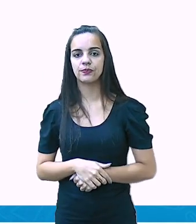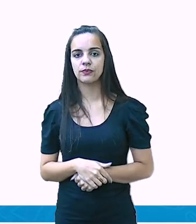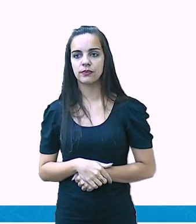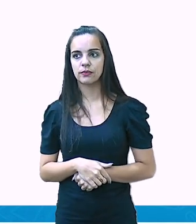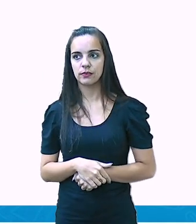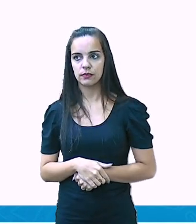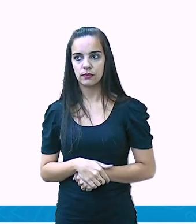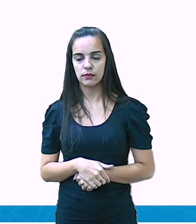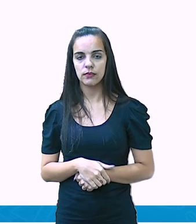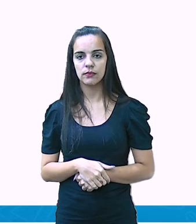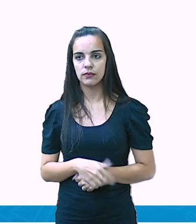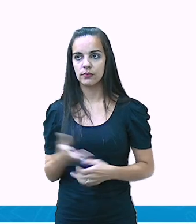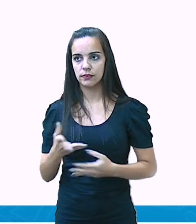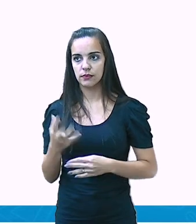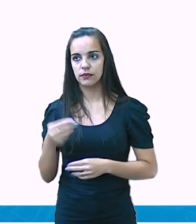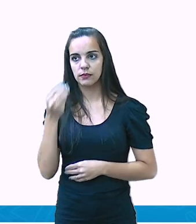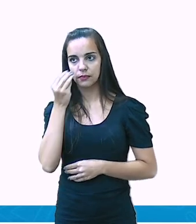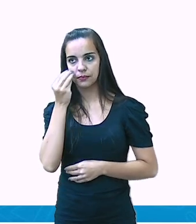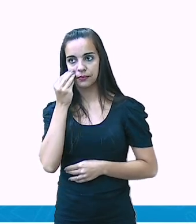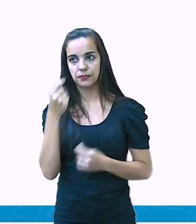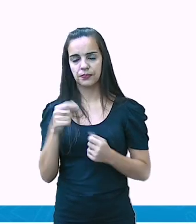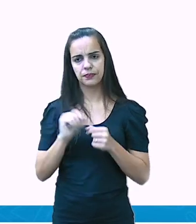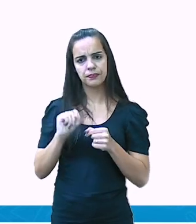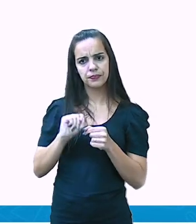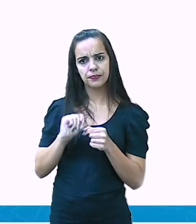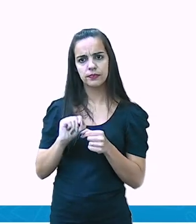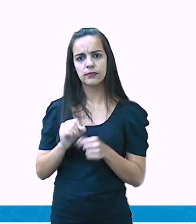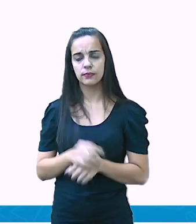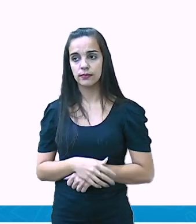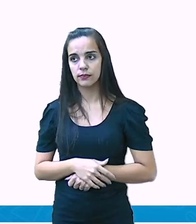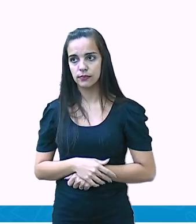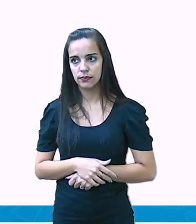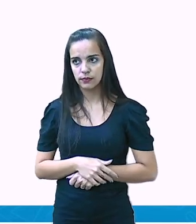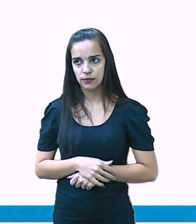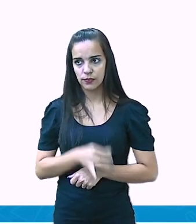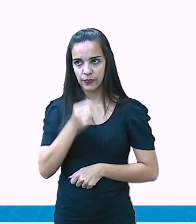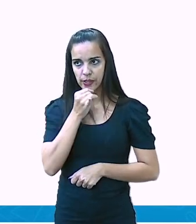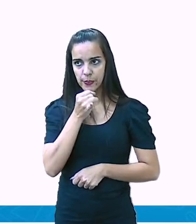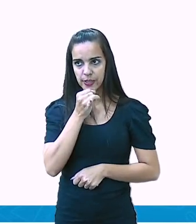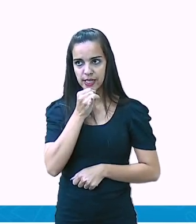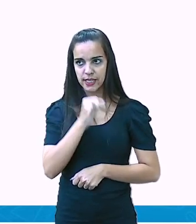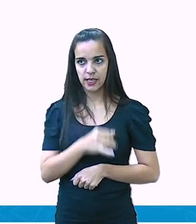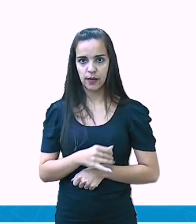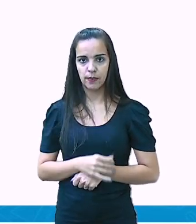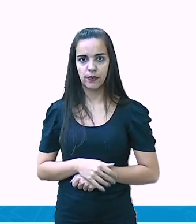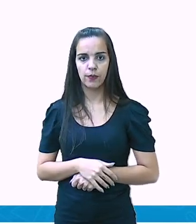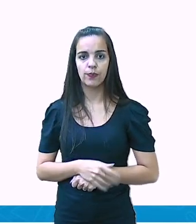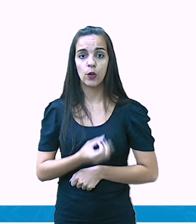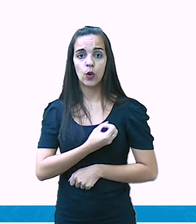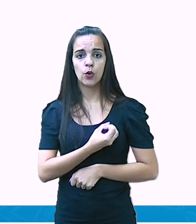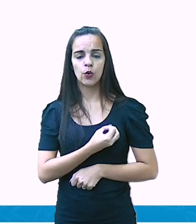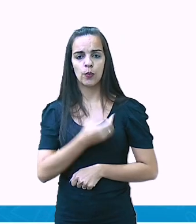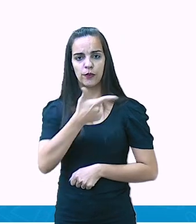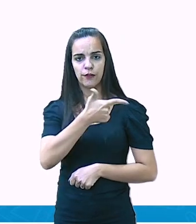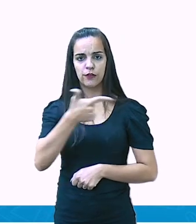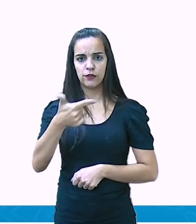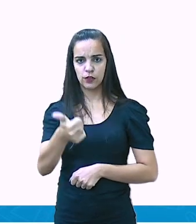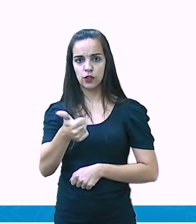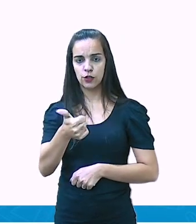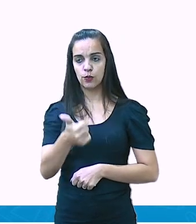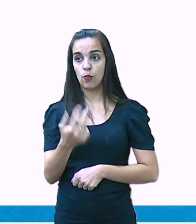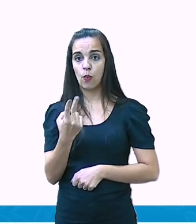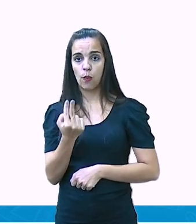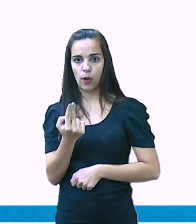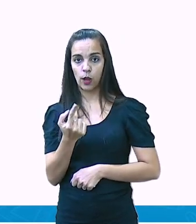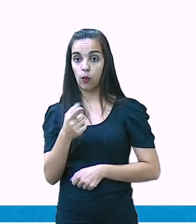Substituo os valores que eu tenho aqui pelas incógnitas. Eu conheço o número de massa? Sim, 21. Eu